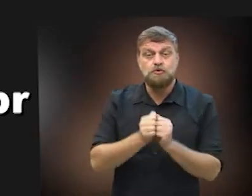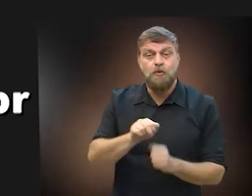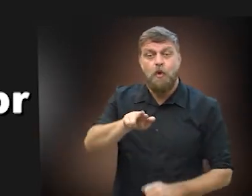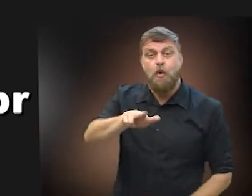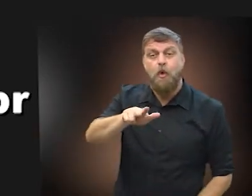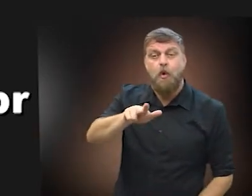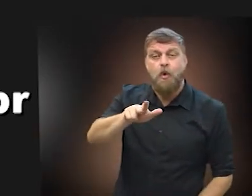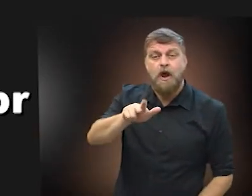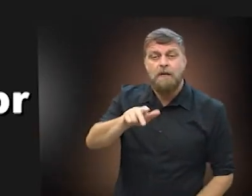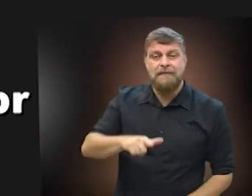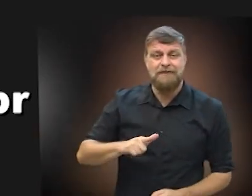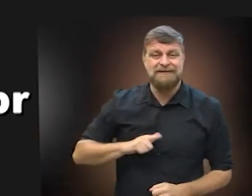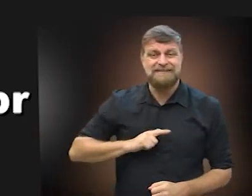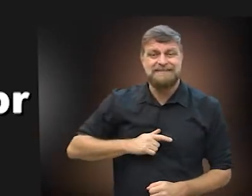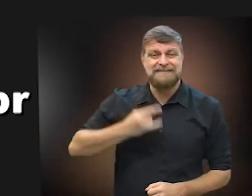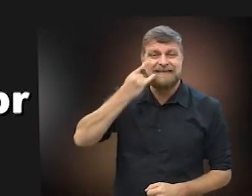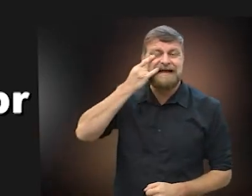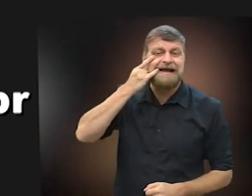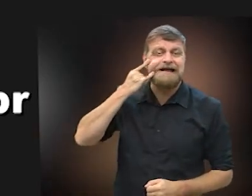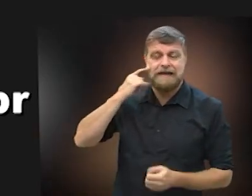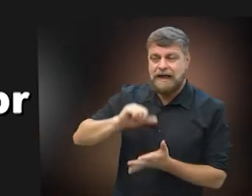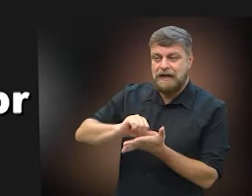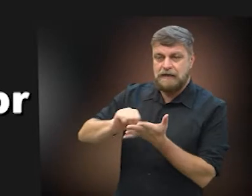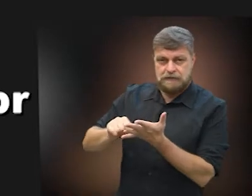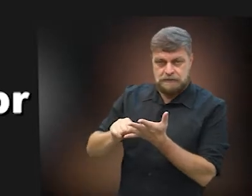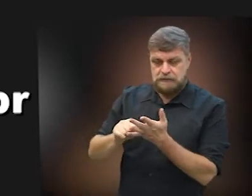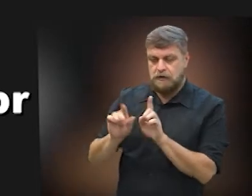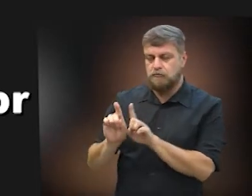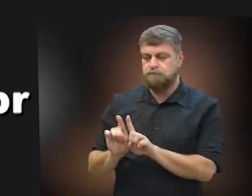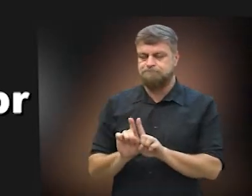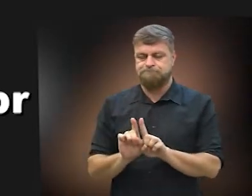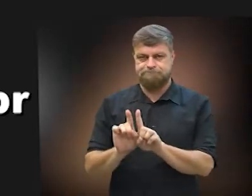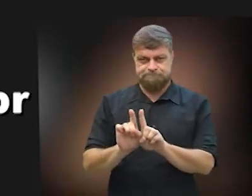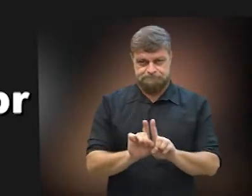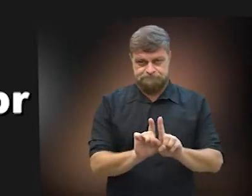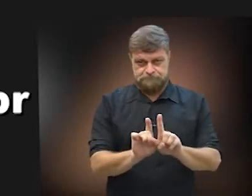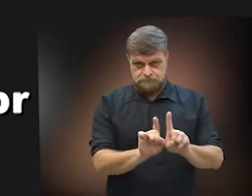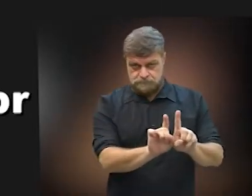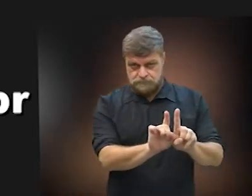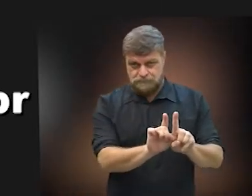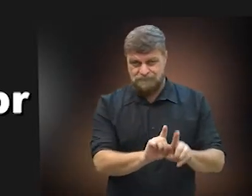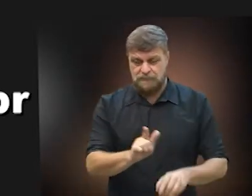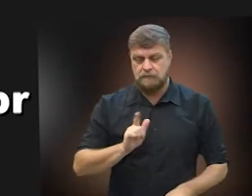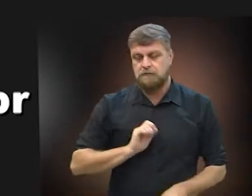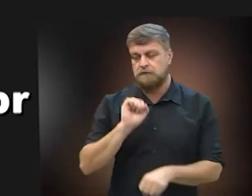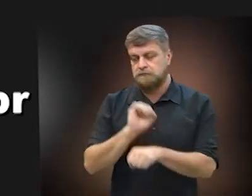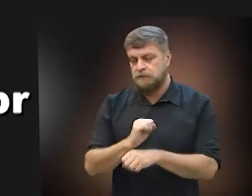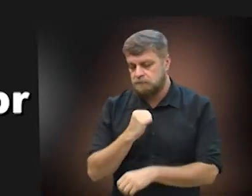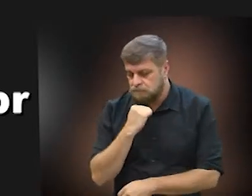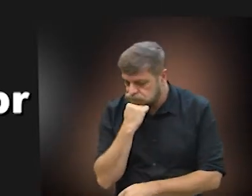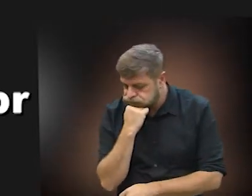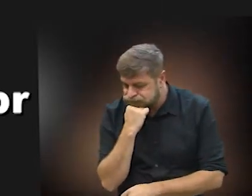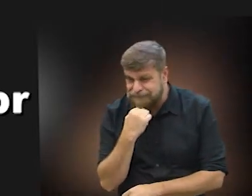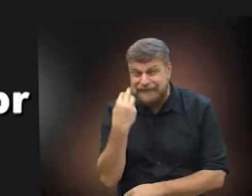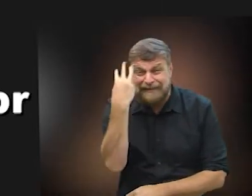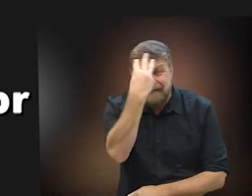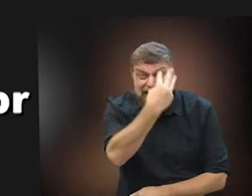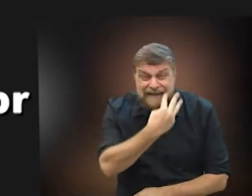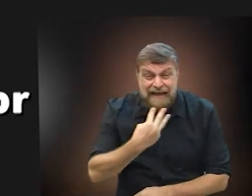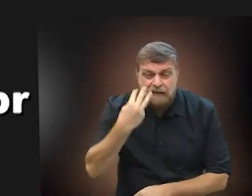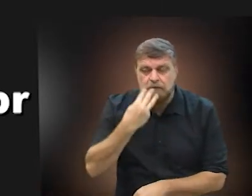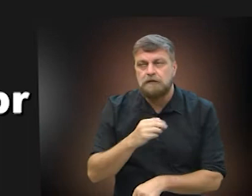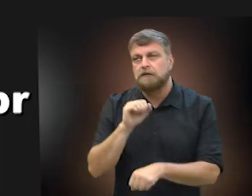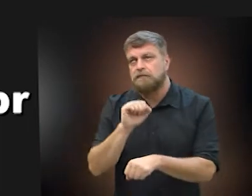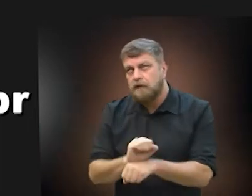básica com um irmão portador de síndrome de Down, teve uma espera de